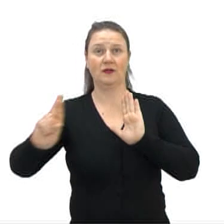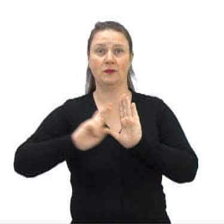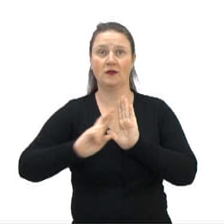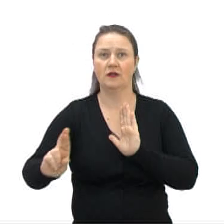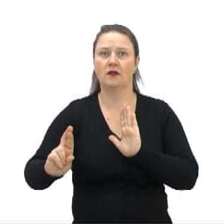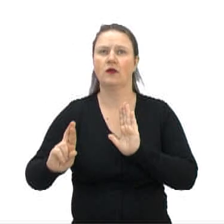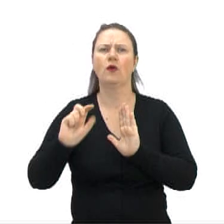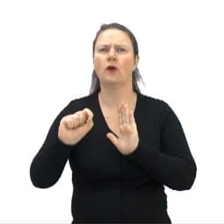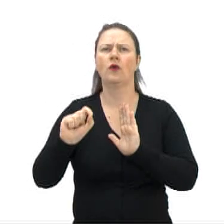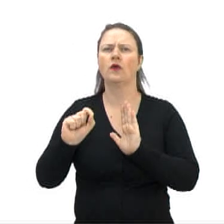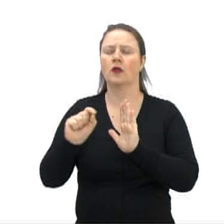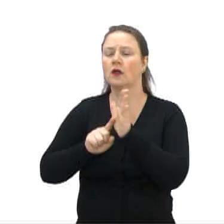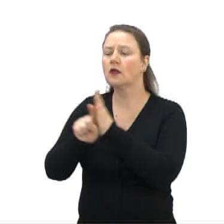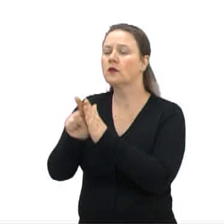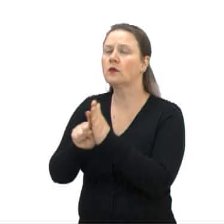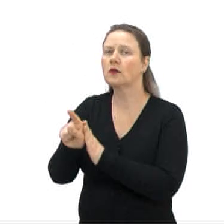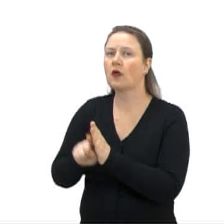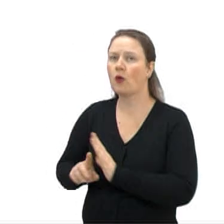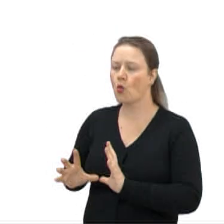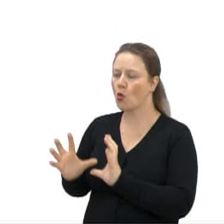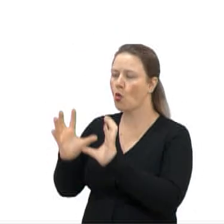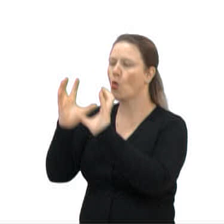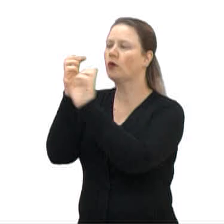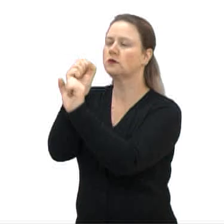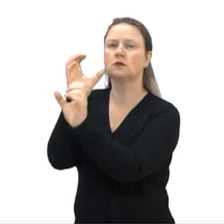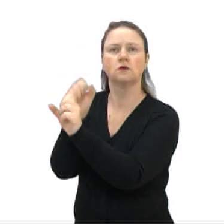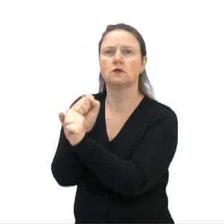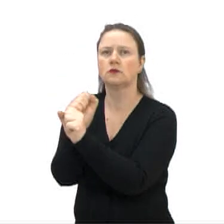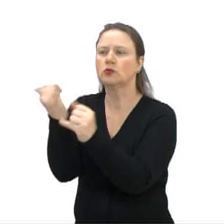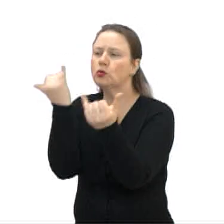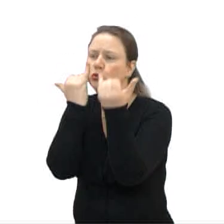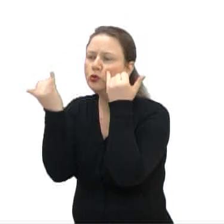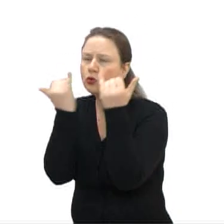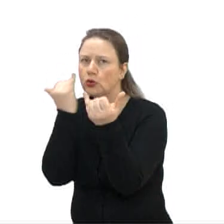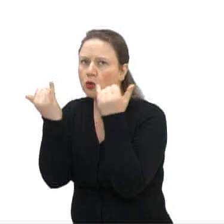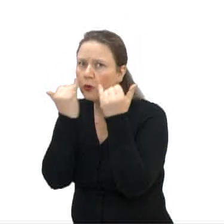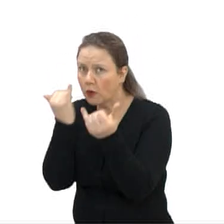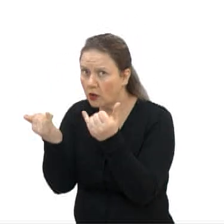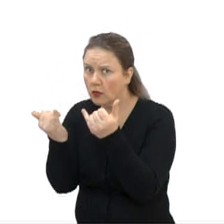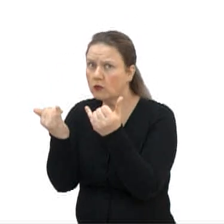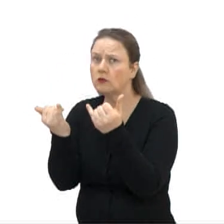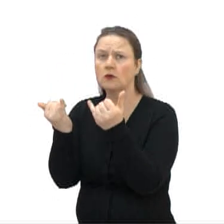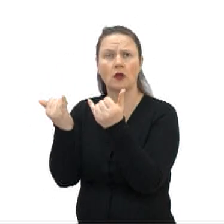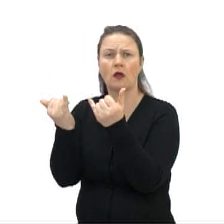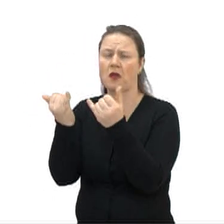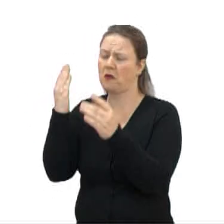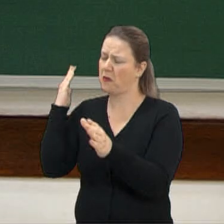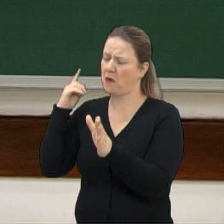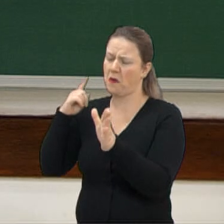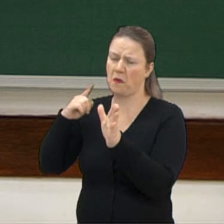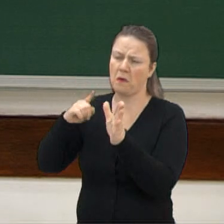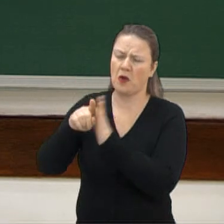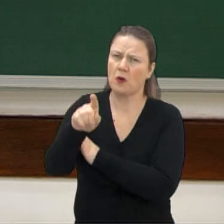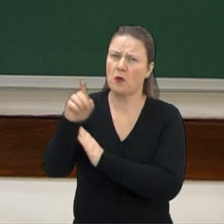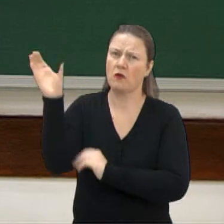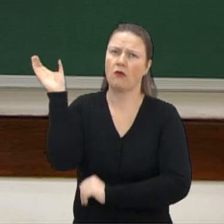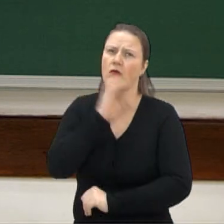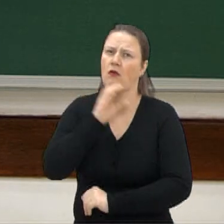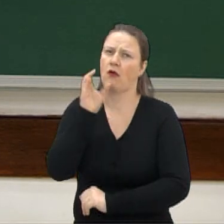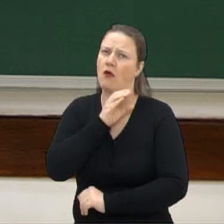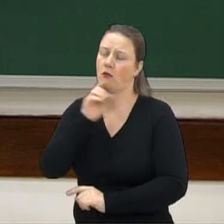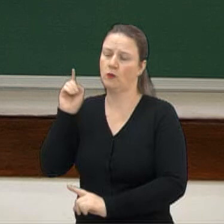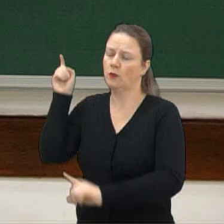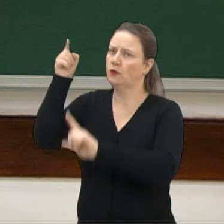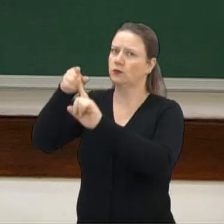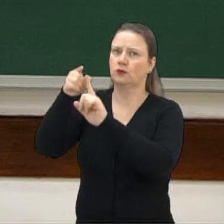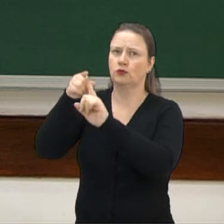natureza quantitativa, porque analisou os dados a partir dos números obtidos por meio de enquetes e pesquisa. Então, eu